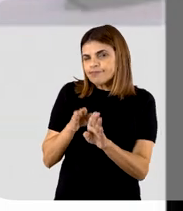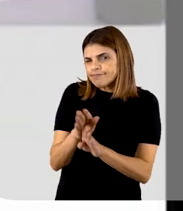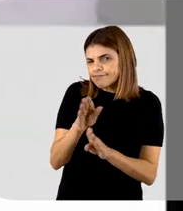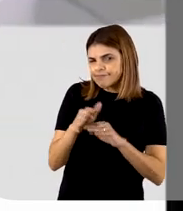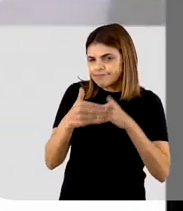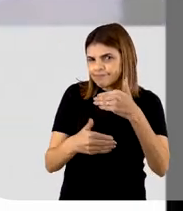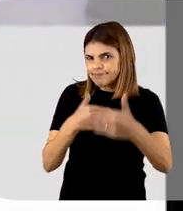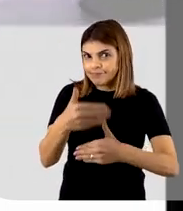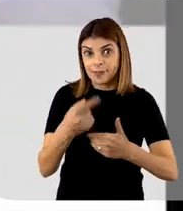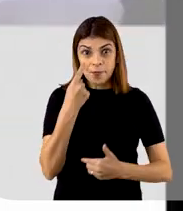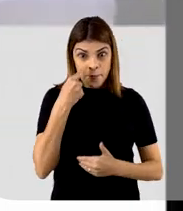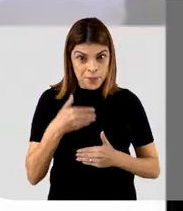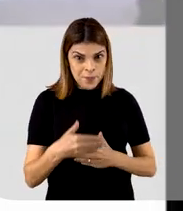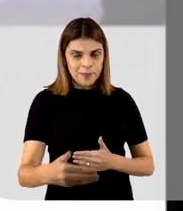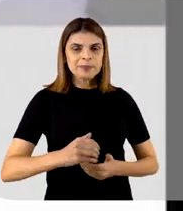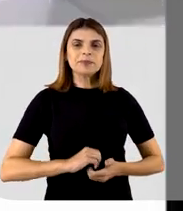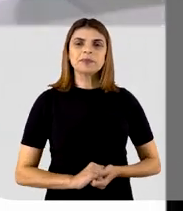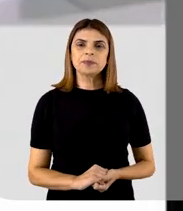lá?